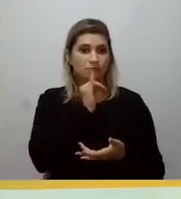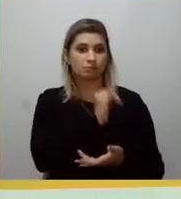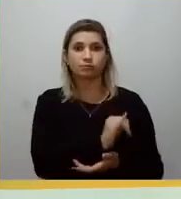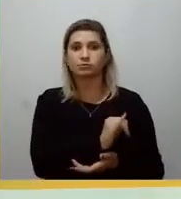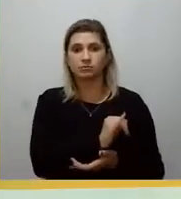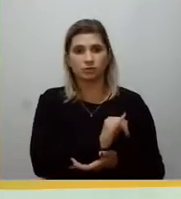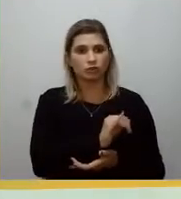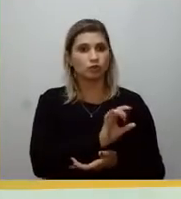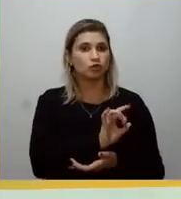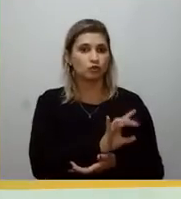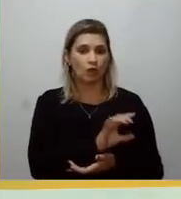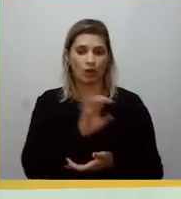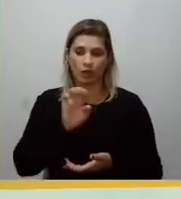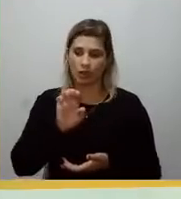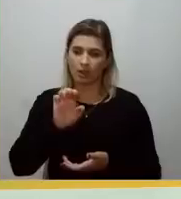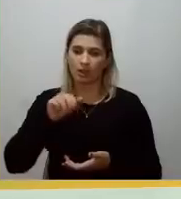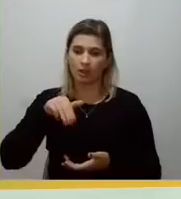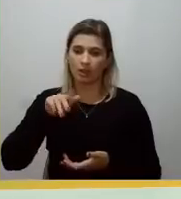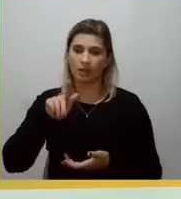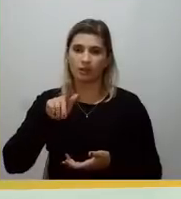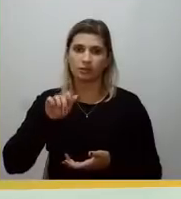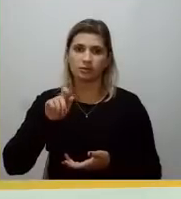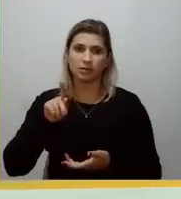que ela não continuaria o serviço.